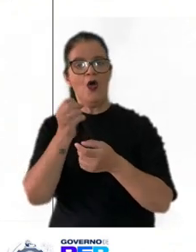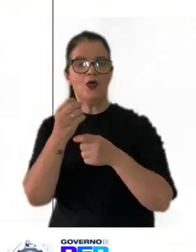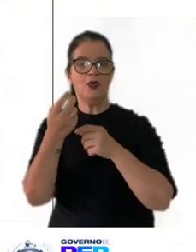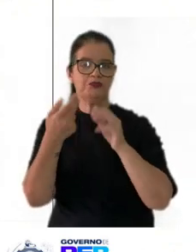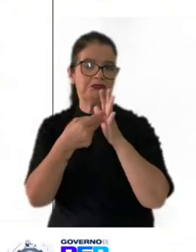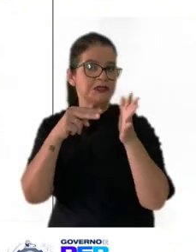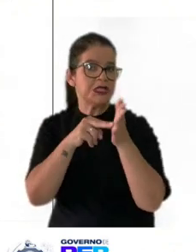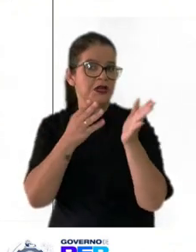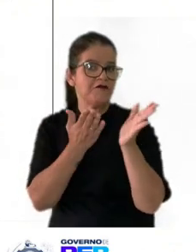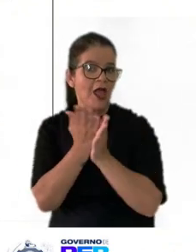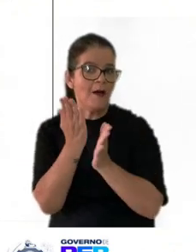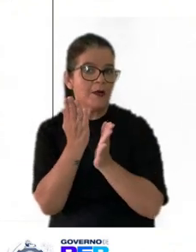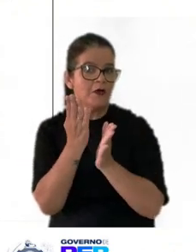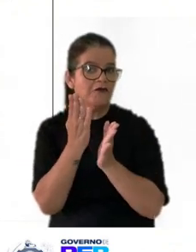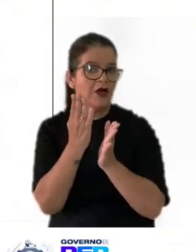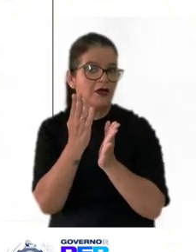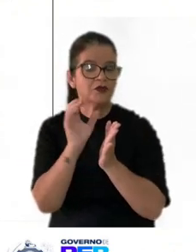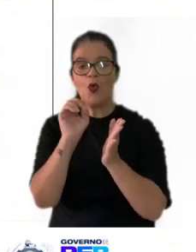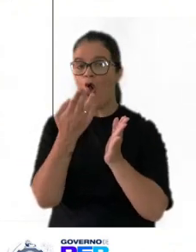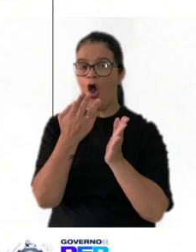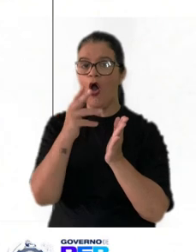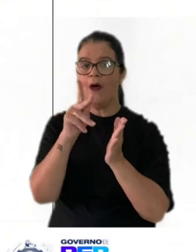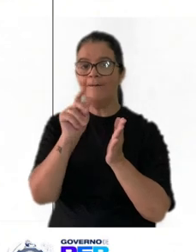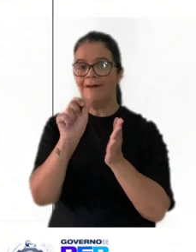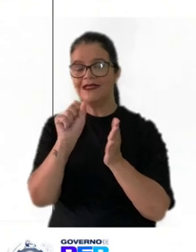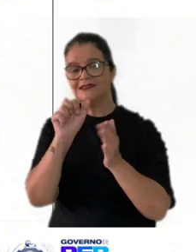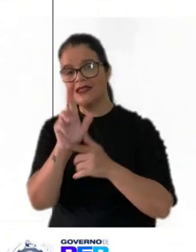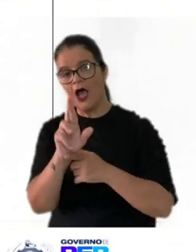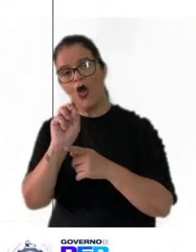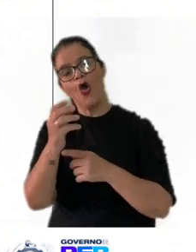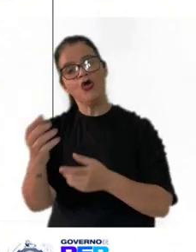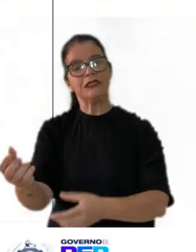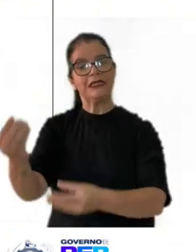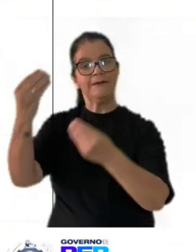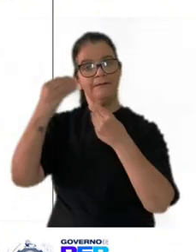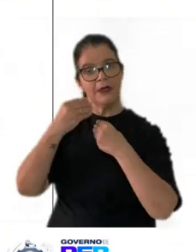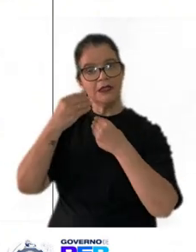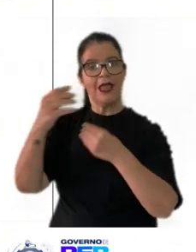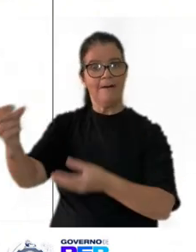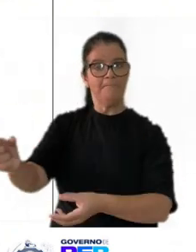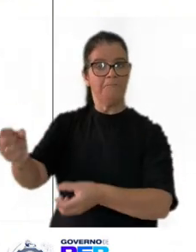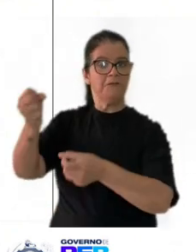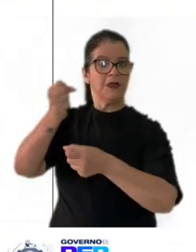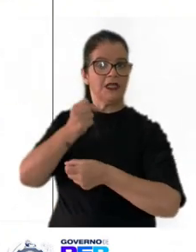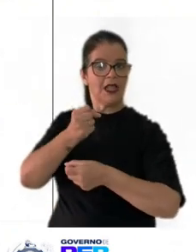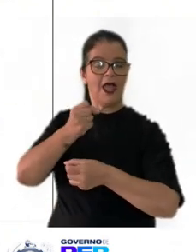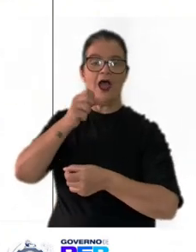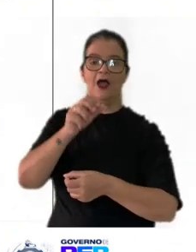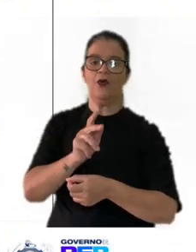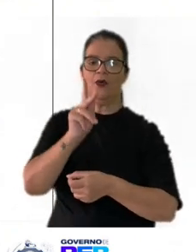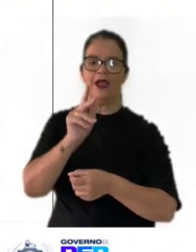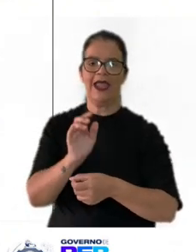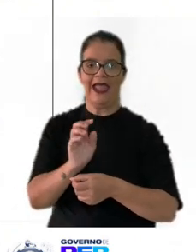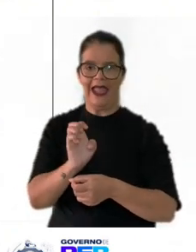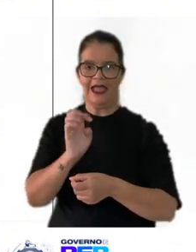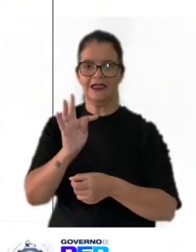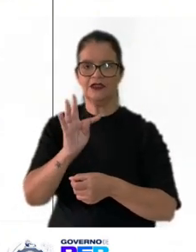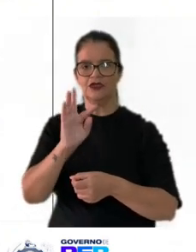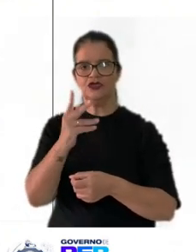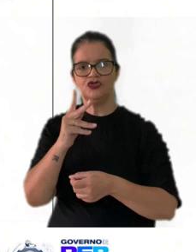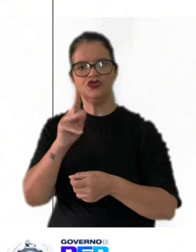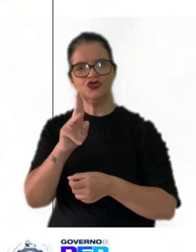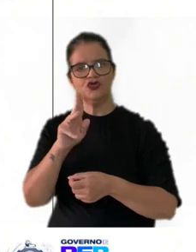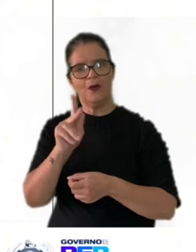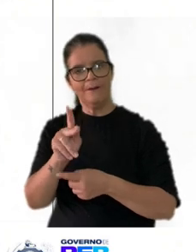ou passar de me passar de mandar pra mim de me entregar o catcher então a palavra pass